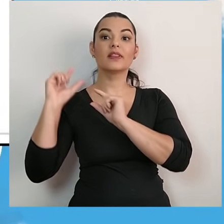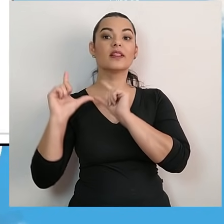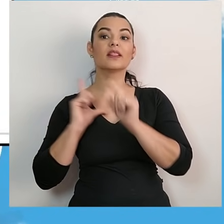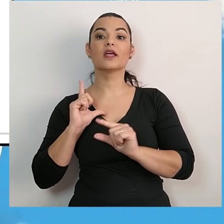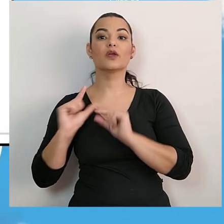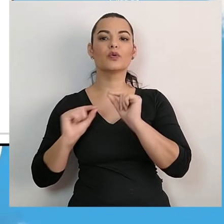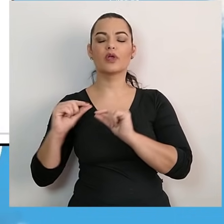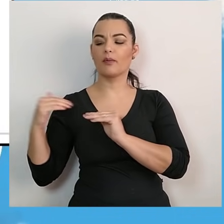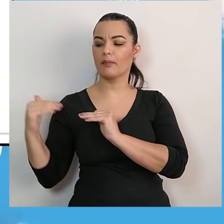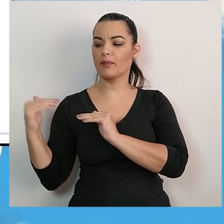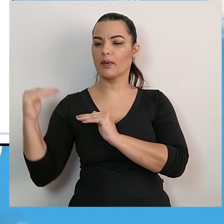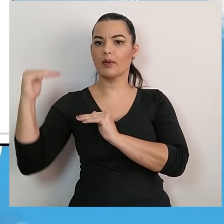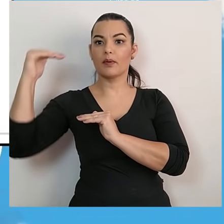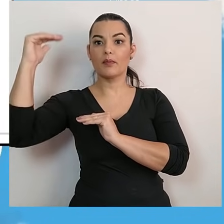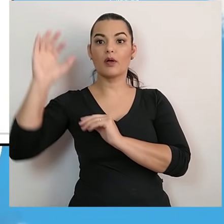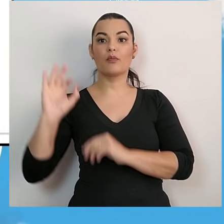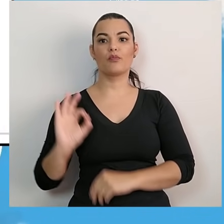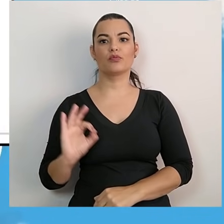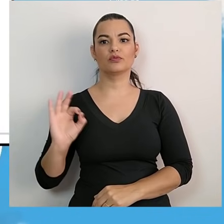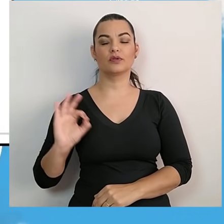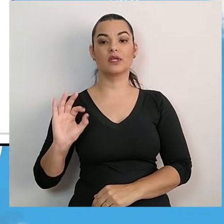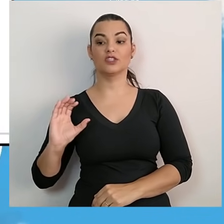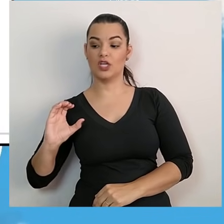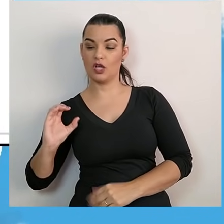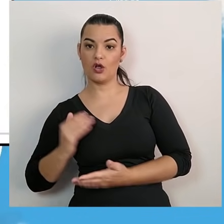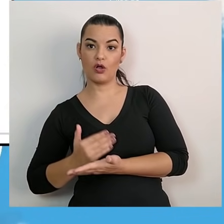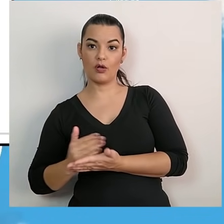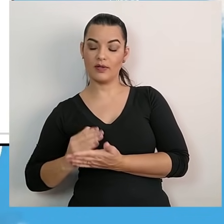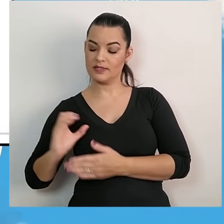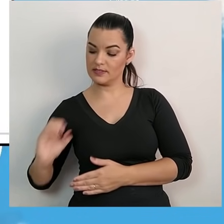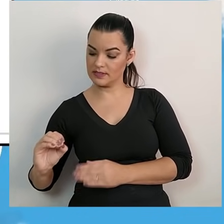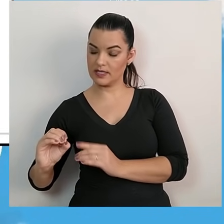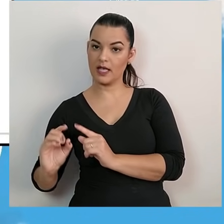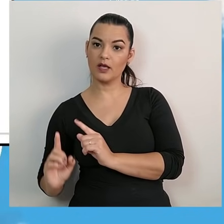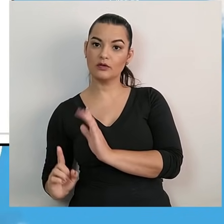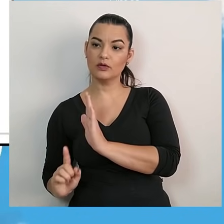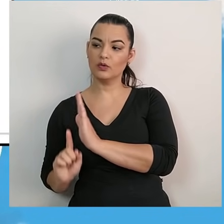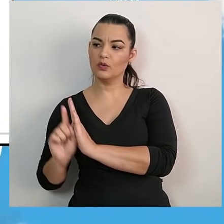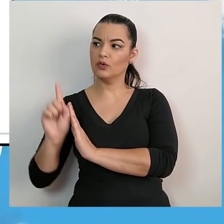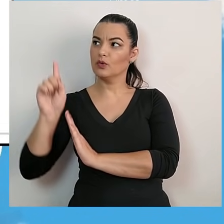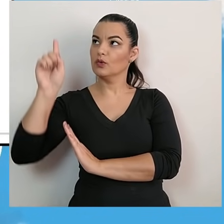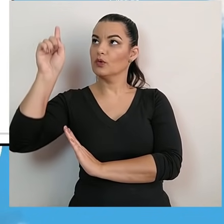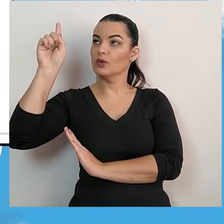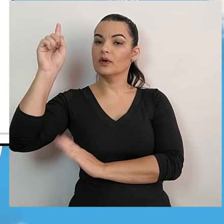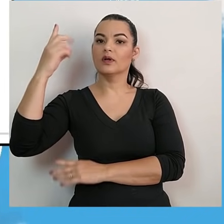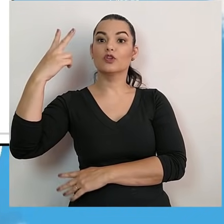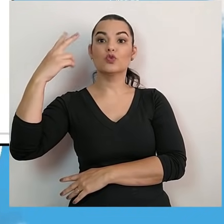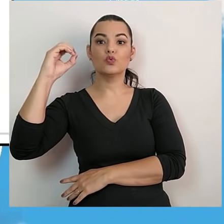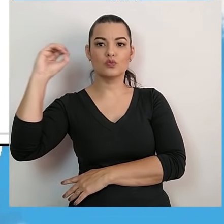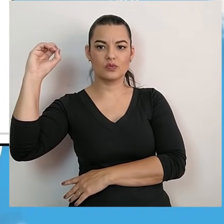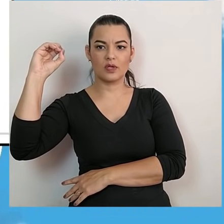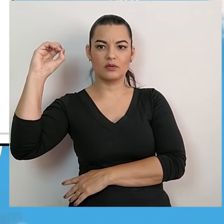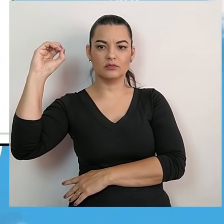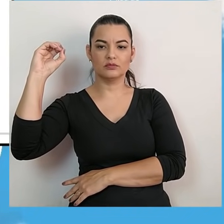temos uma porcentagem, ó, que vai de 0 até 200% de exploração. Então,